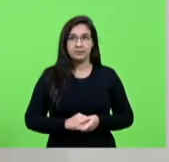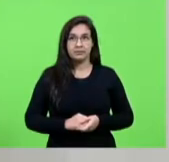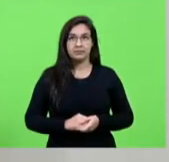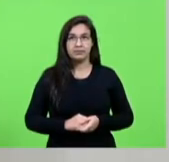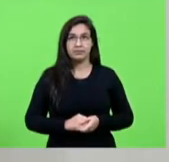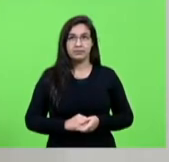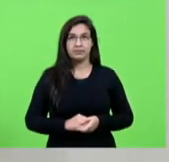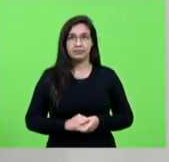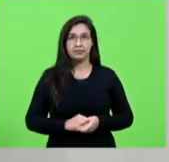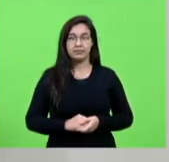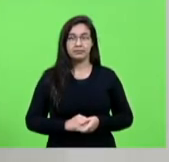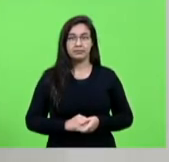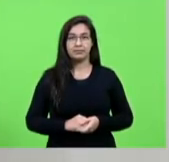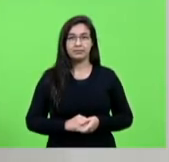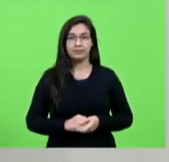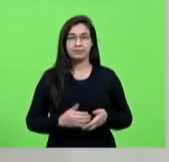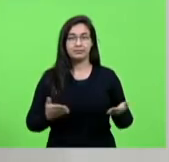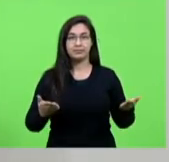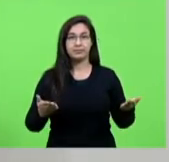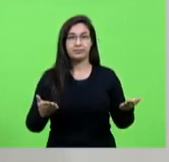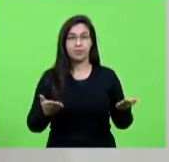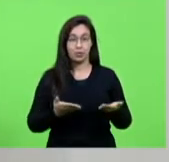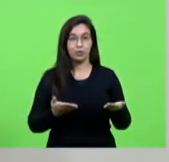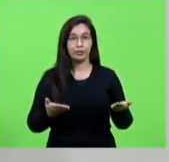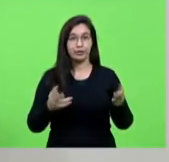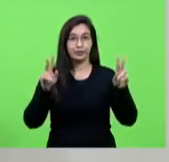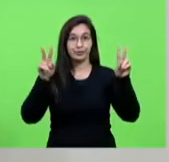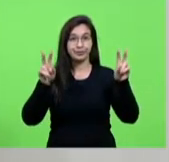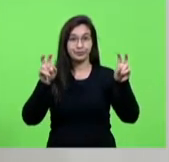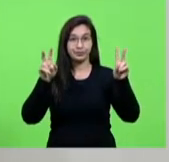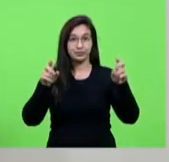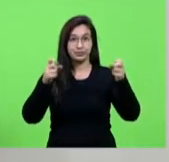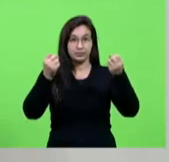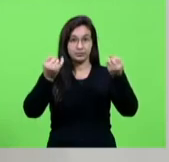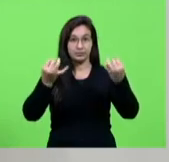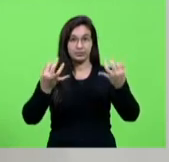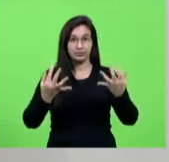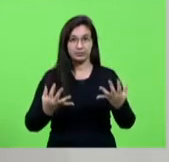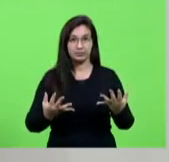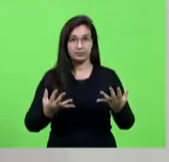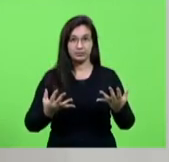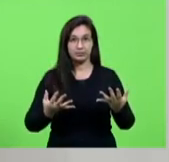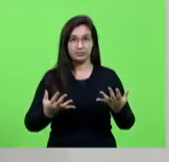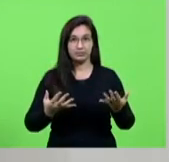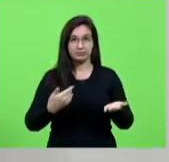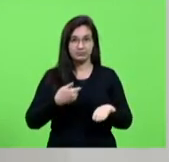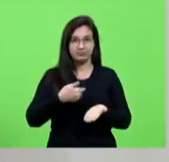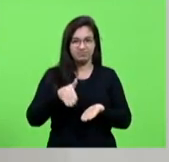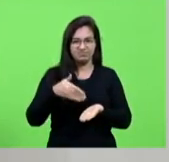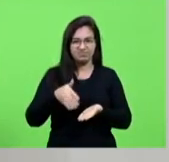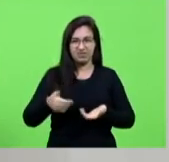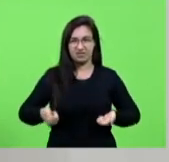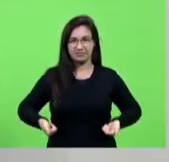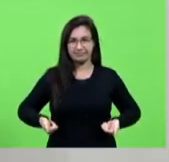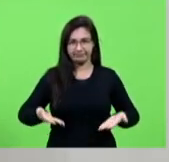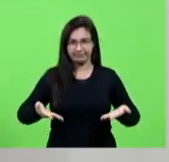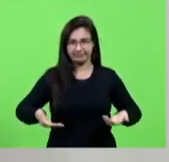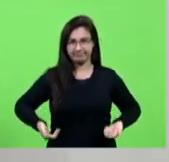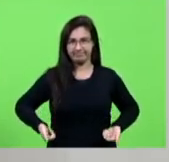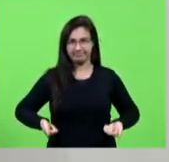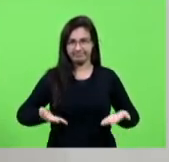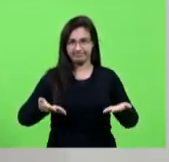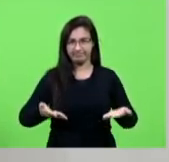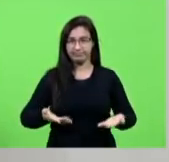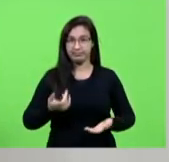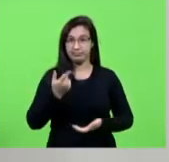Bom, hoje eu quero falar sobre desperdício, né? Desperdício de